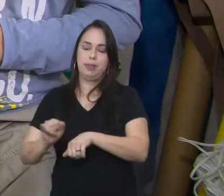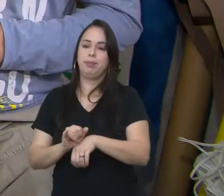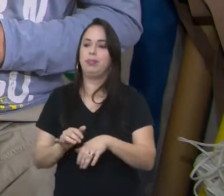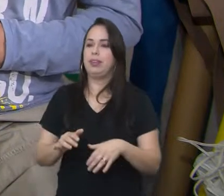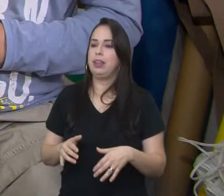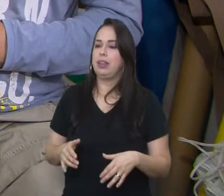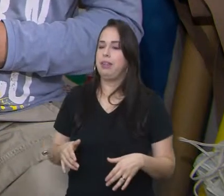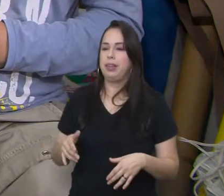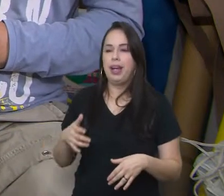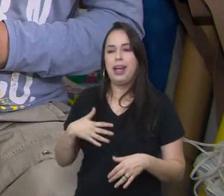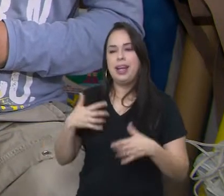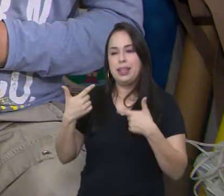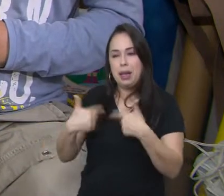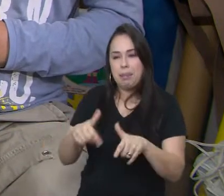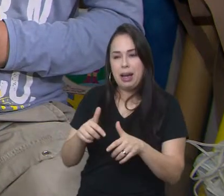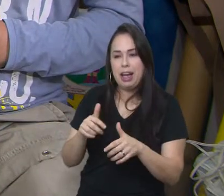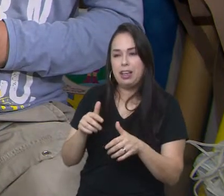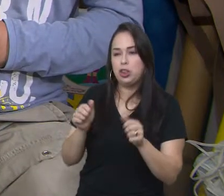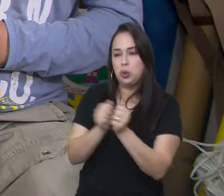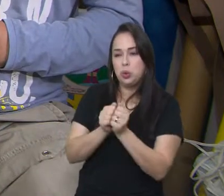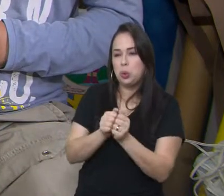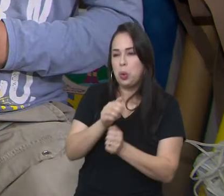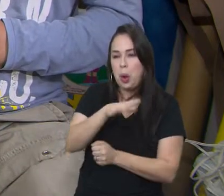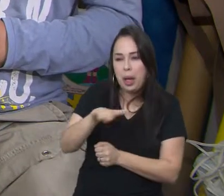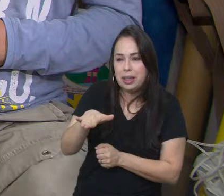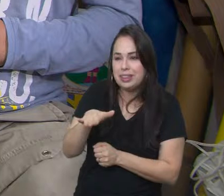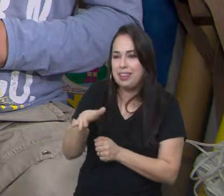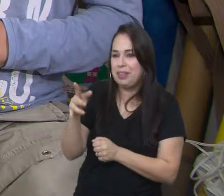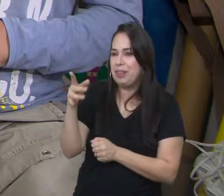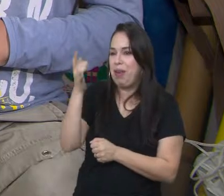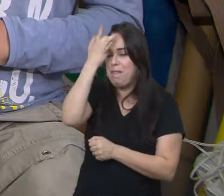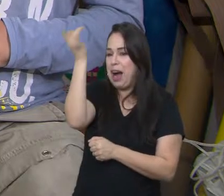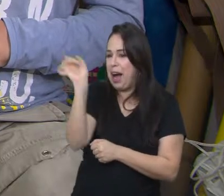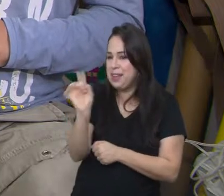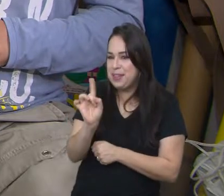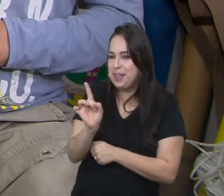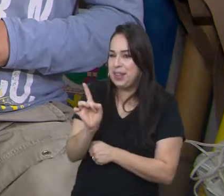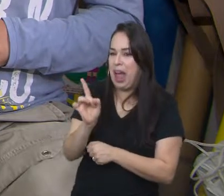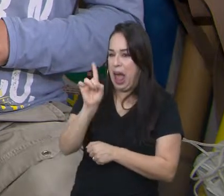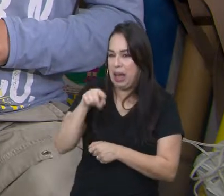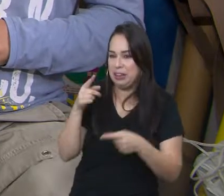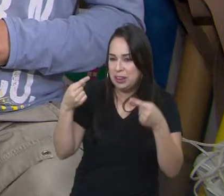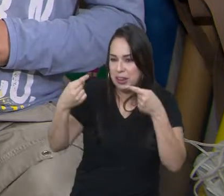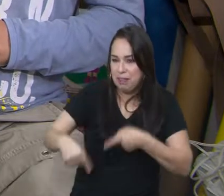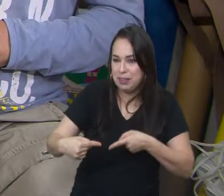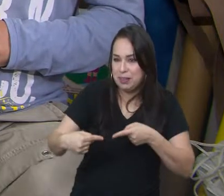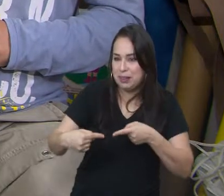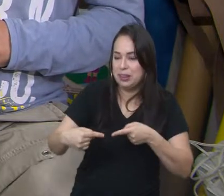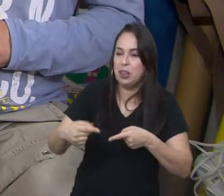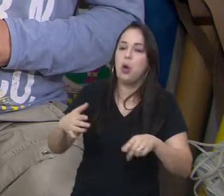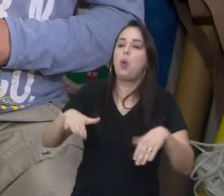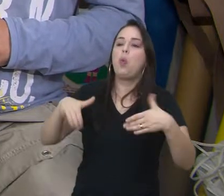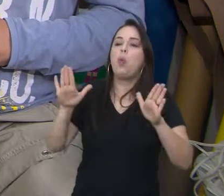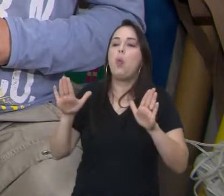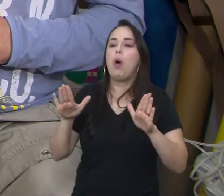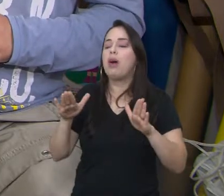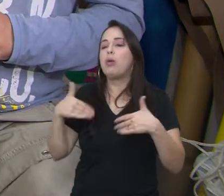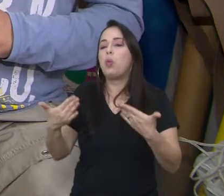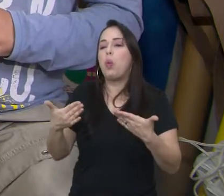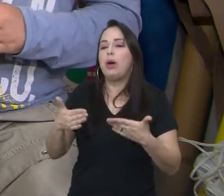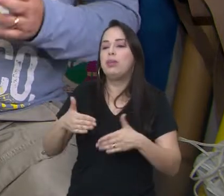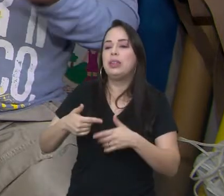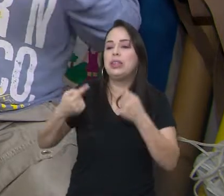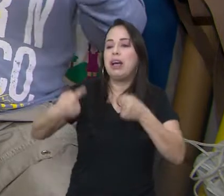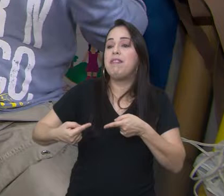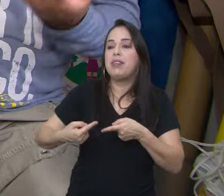não é mole não, né? Você tem alguma história, assim? Porque deve ser um desafio, né? Qual que foi o seu maior desafio, assim? Então,